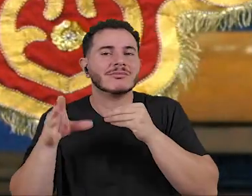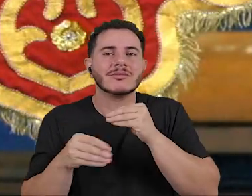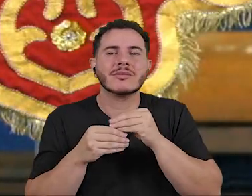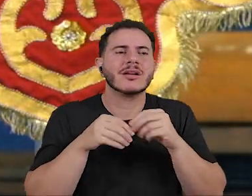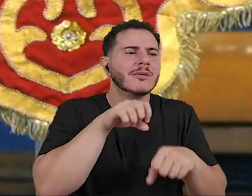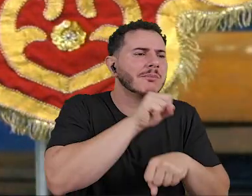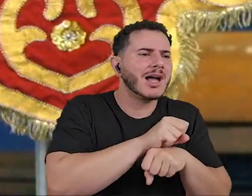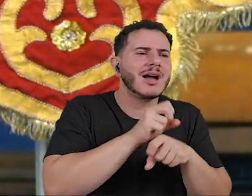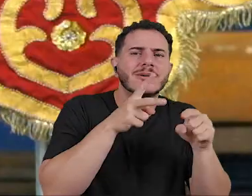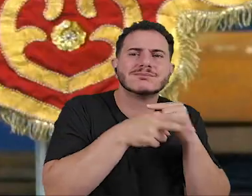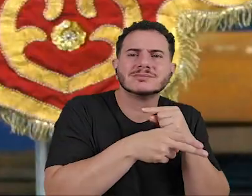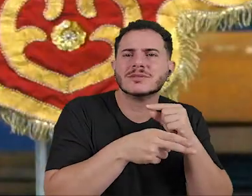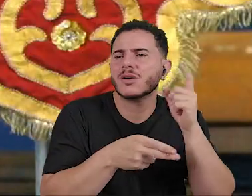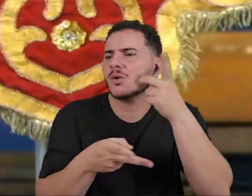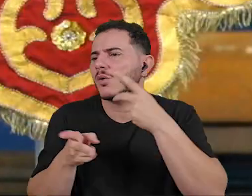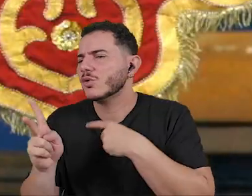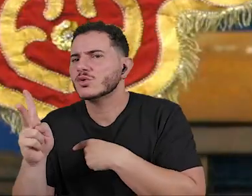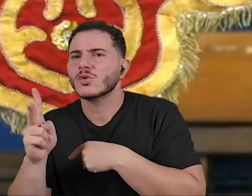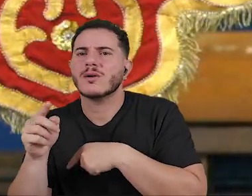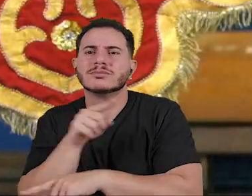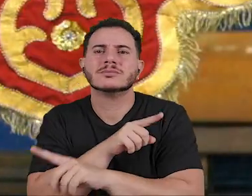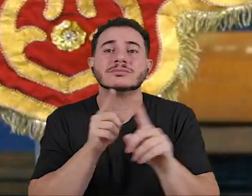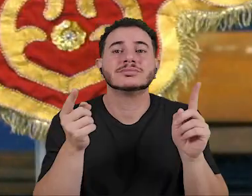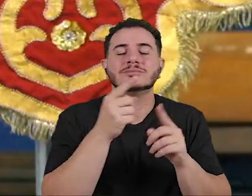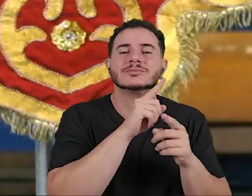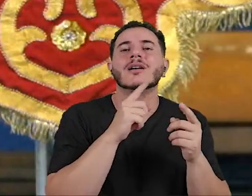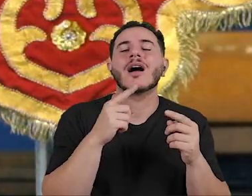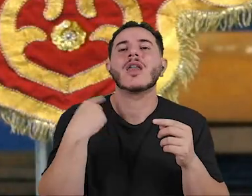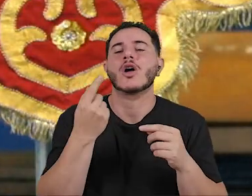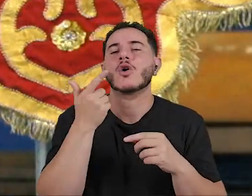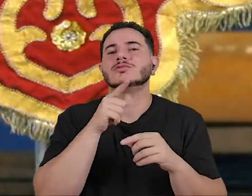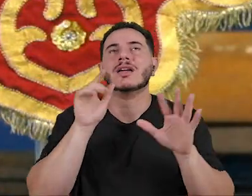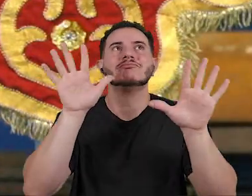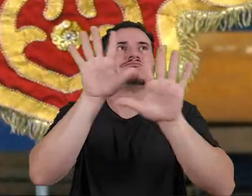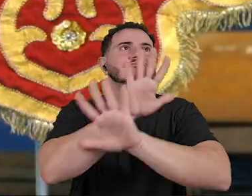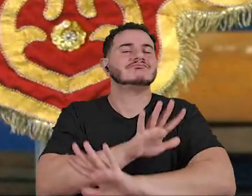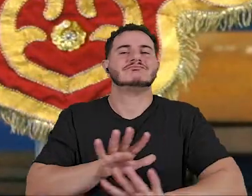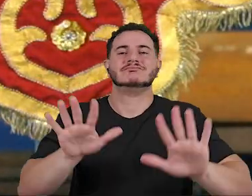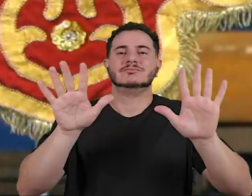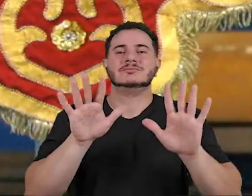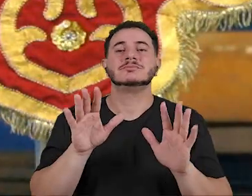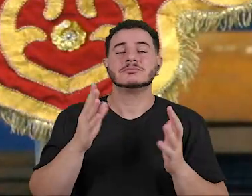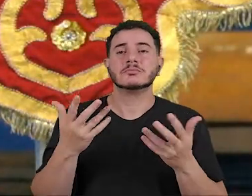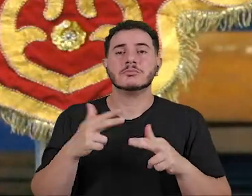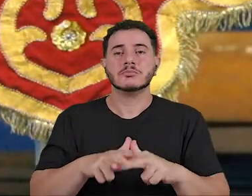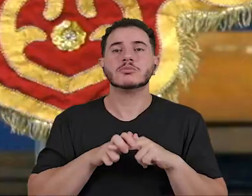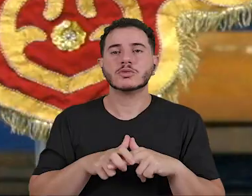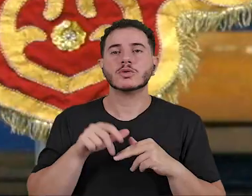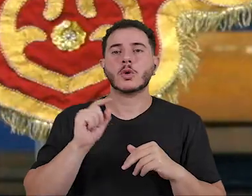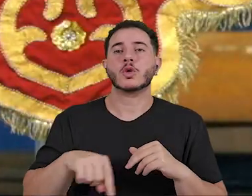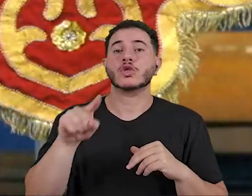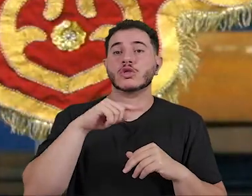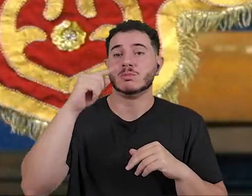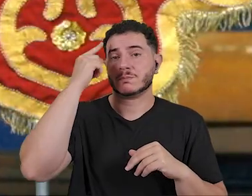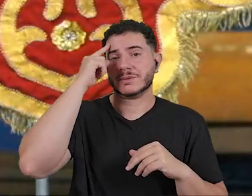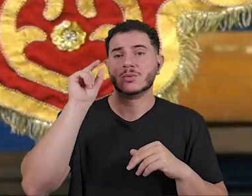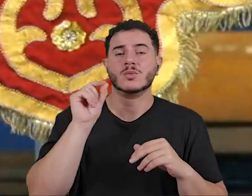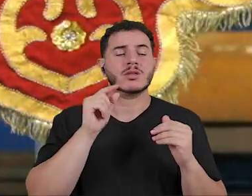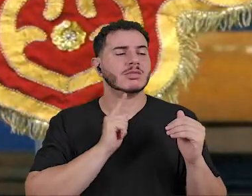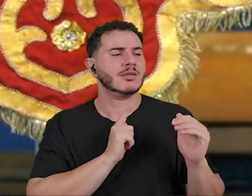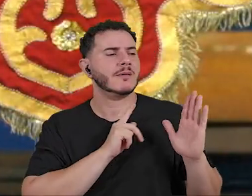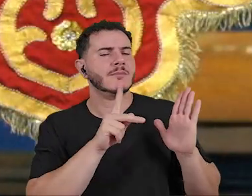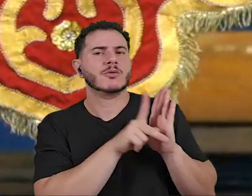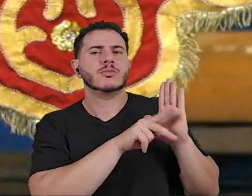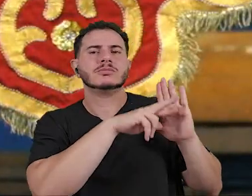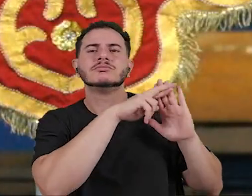que hoje o próprio regulamento diz, pode ser soldado romano ou um guerreiro